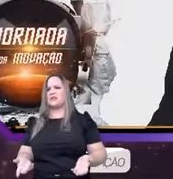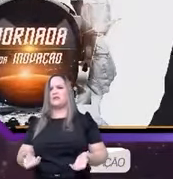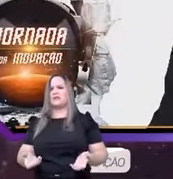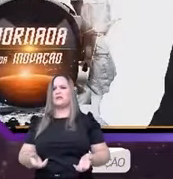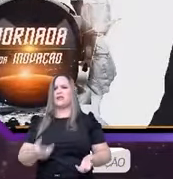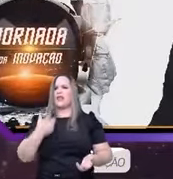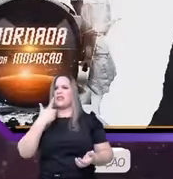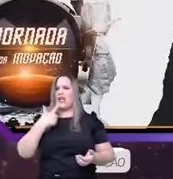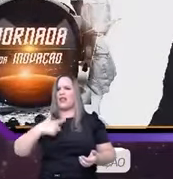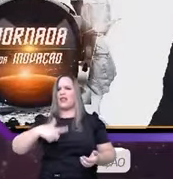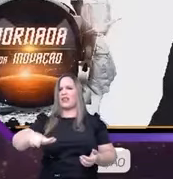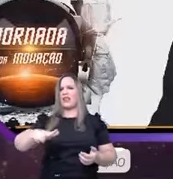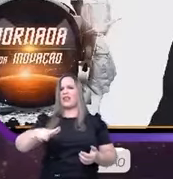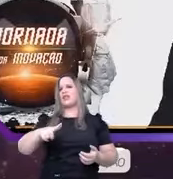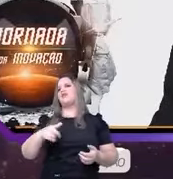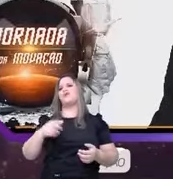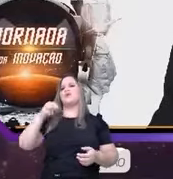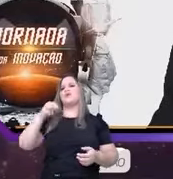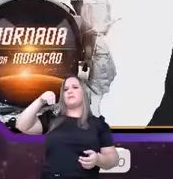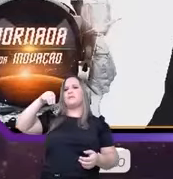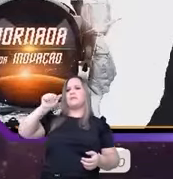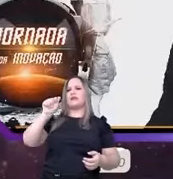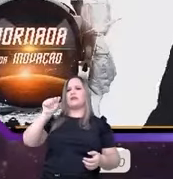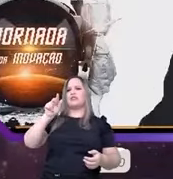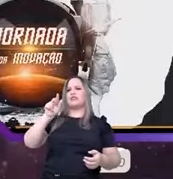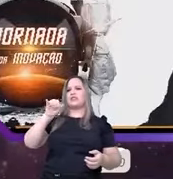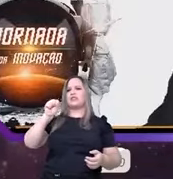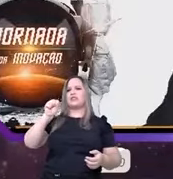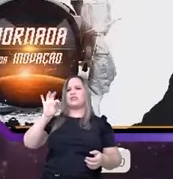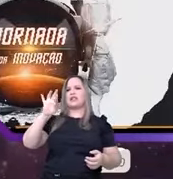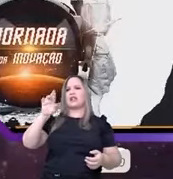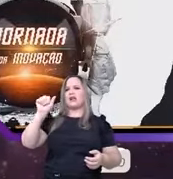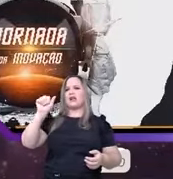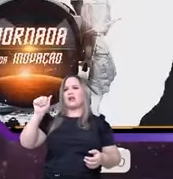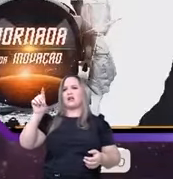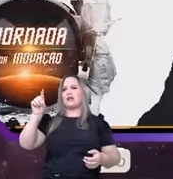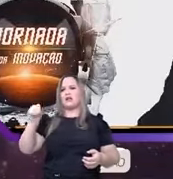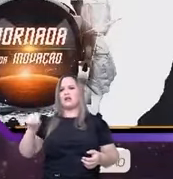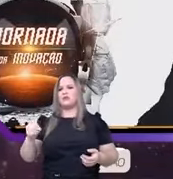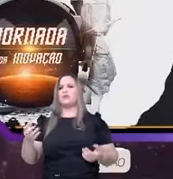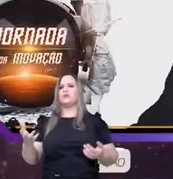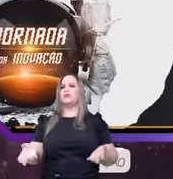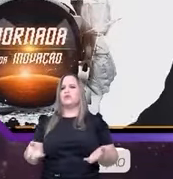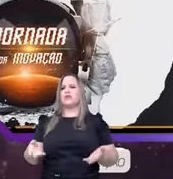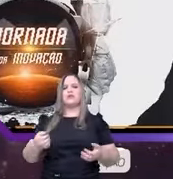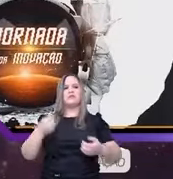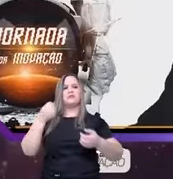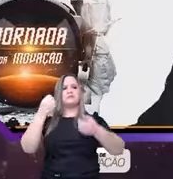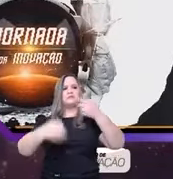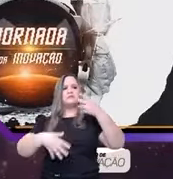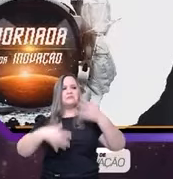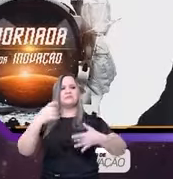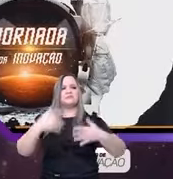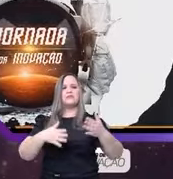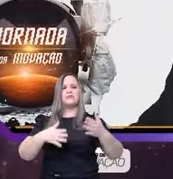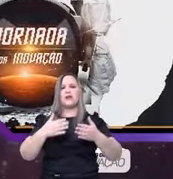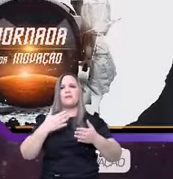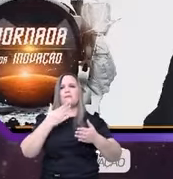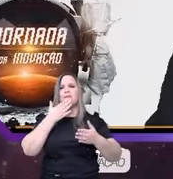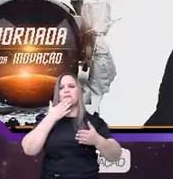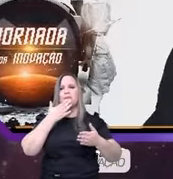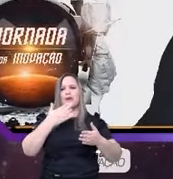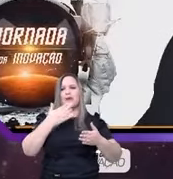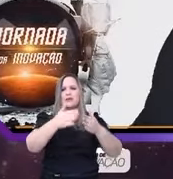mais eminentes magistrados, e eu faço essas considerações. Eu peço licença para fazer